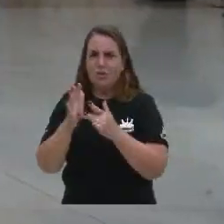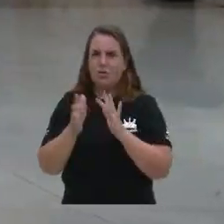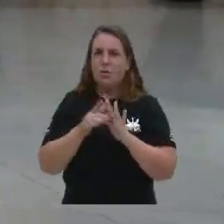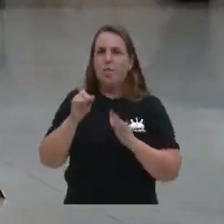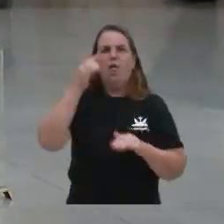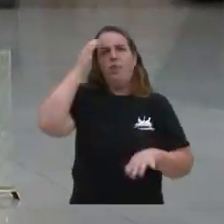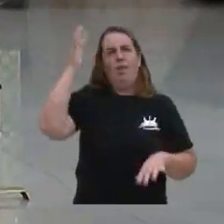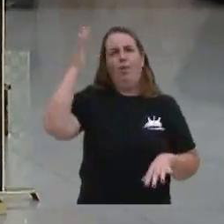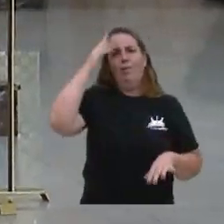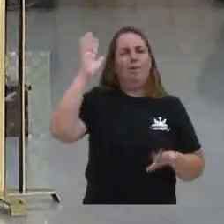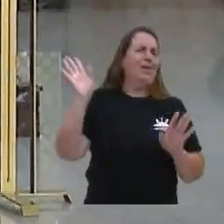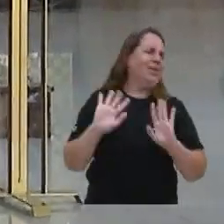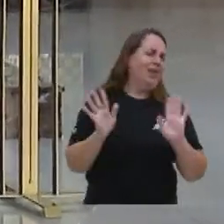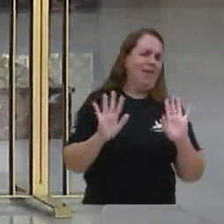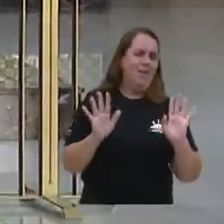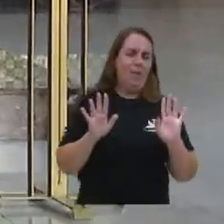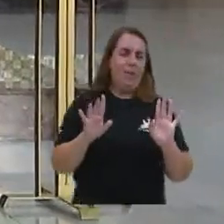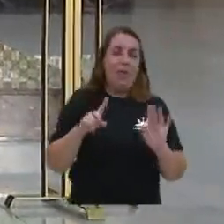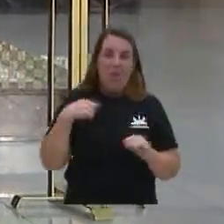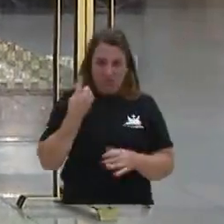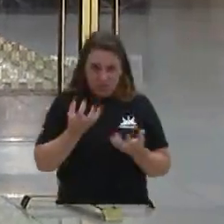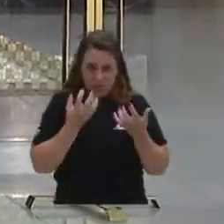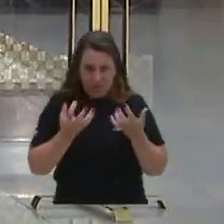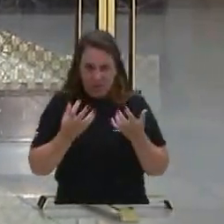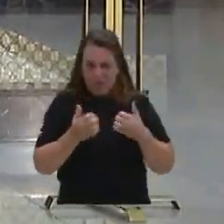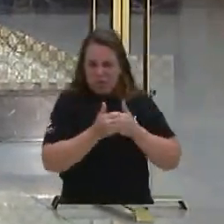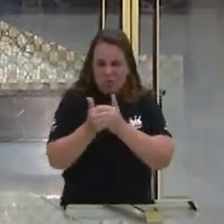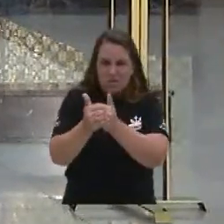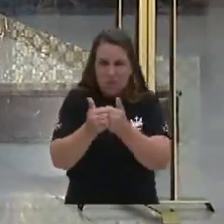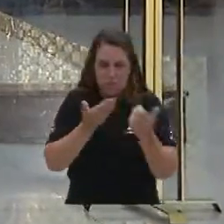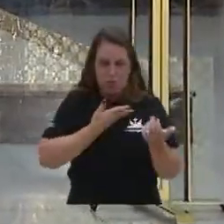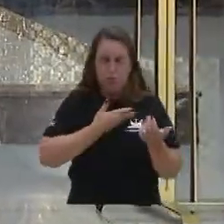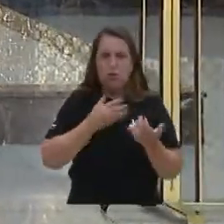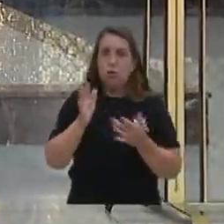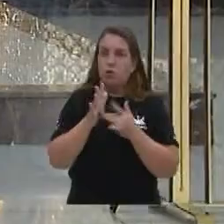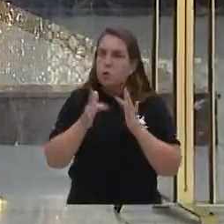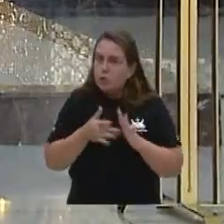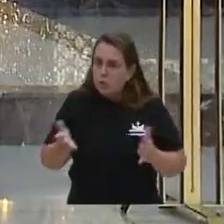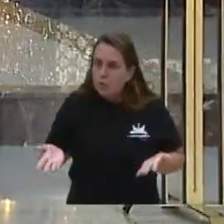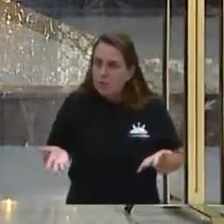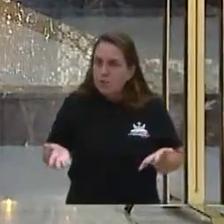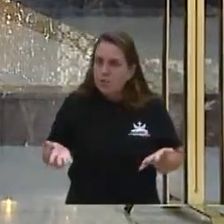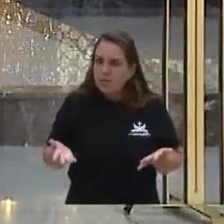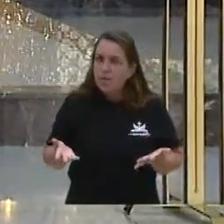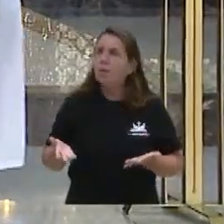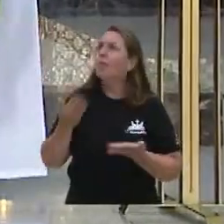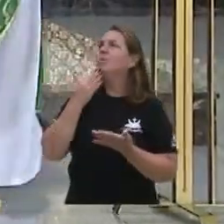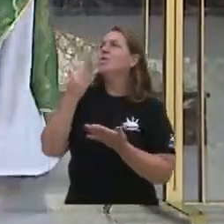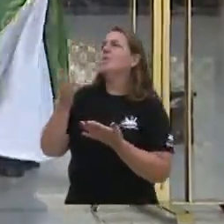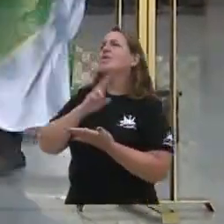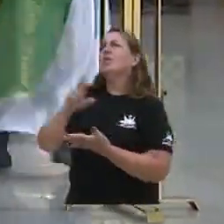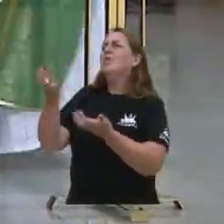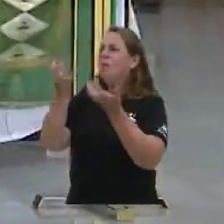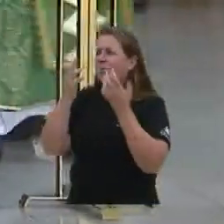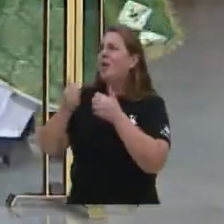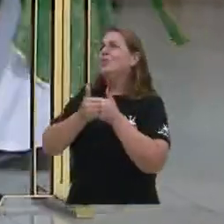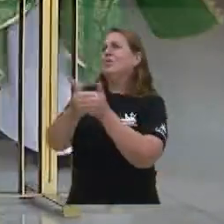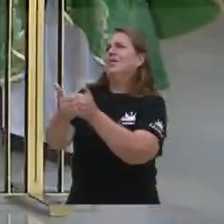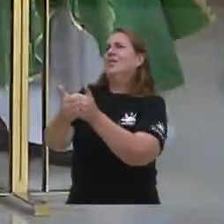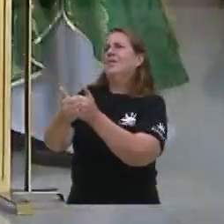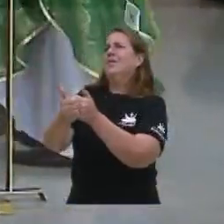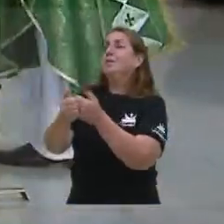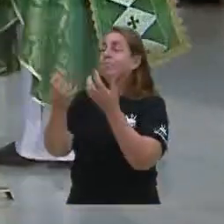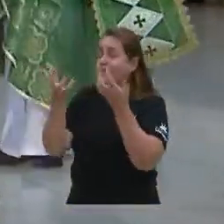Se nós queremos ser discípulos de Jesus, por que não pedir: Senhor, eu quero te seguir, eu quero fazer